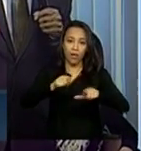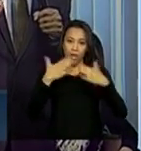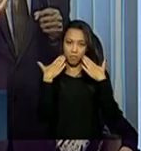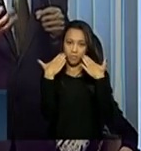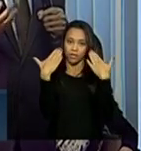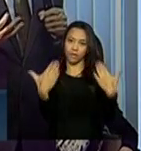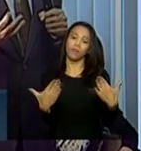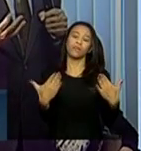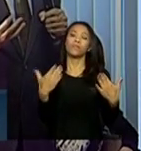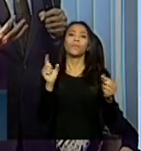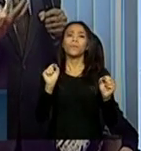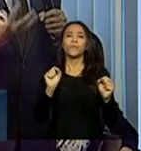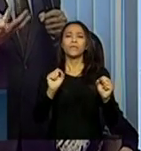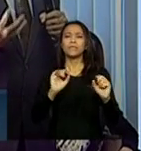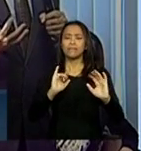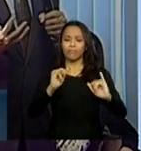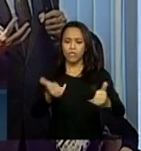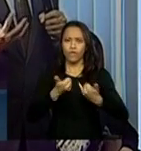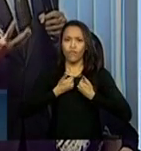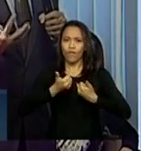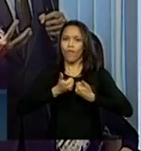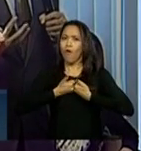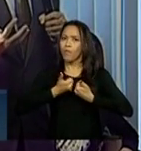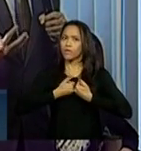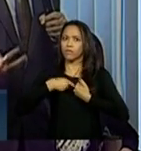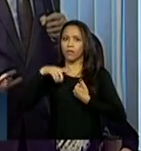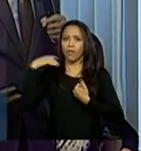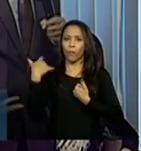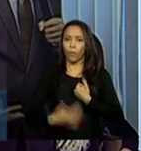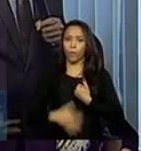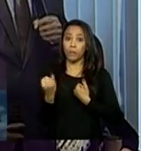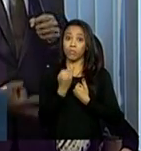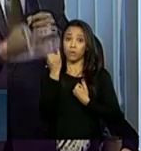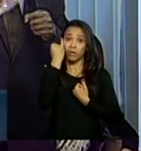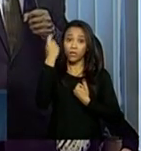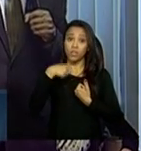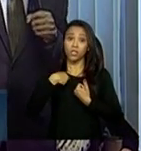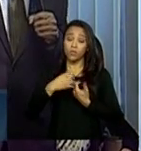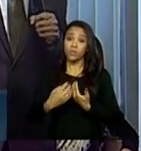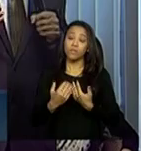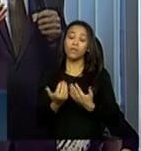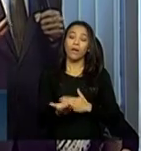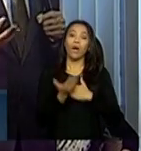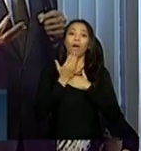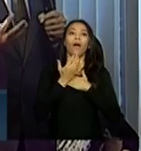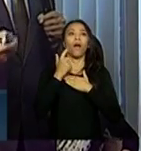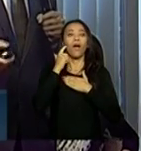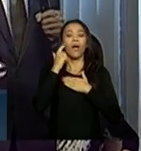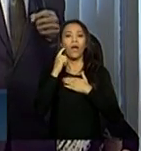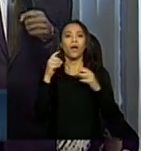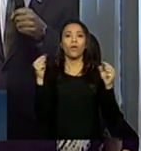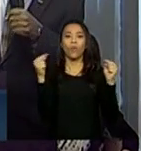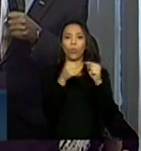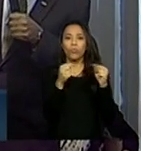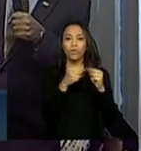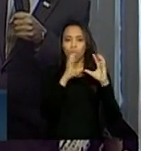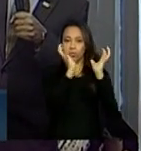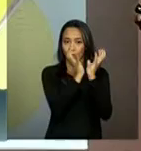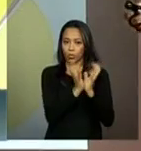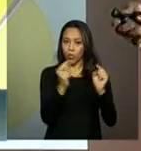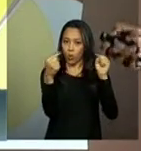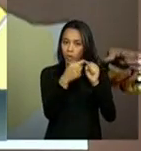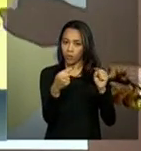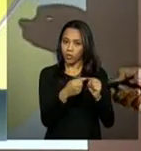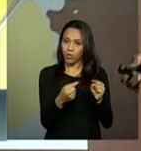gera um conjunto de dados poderoso que nos permite fazer as mais variadas combinações e modelagens. Por exemplo,